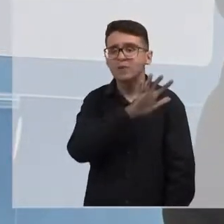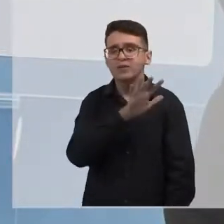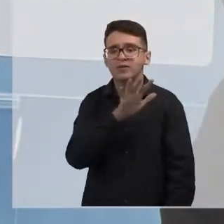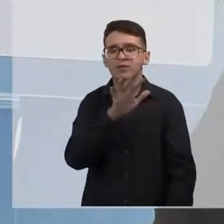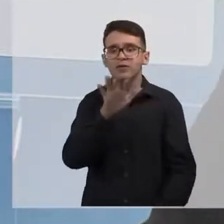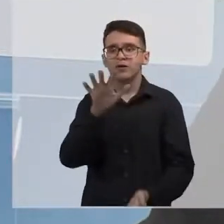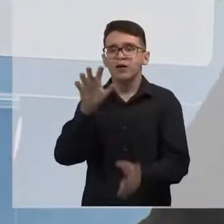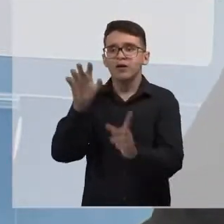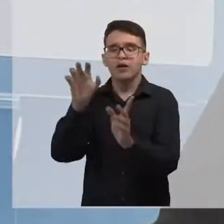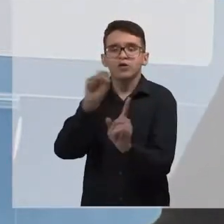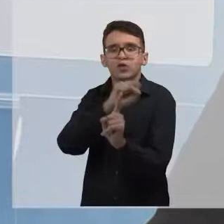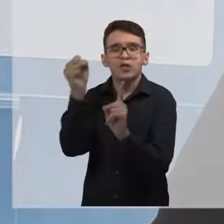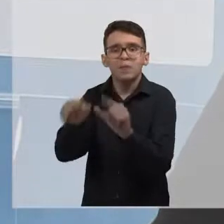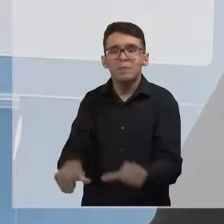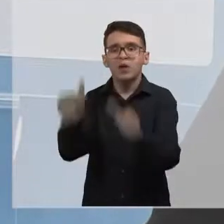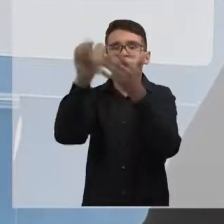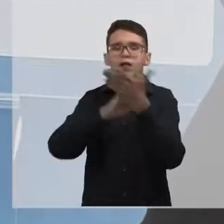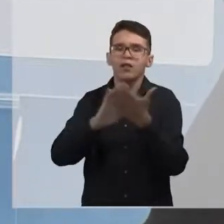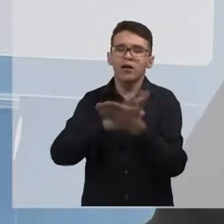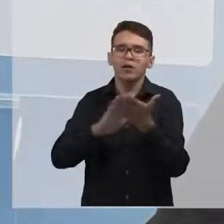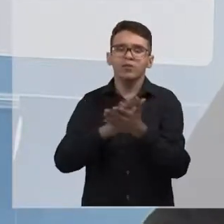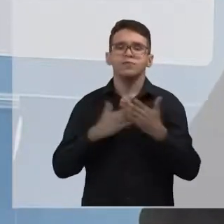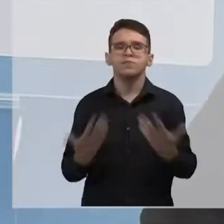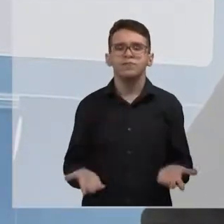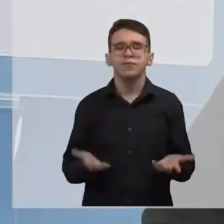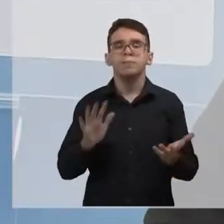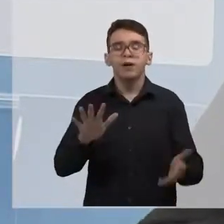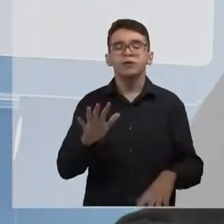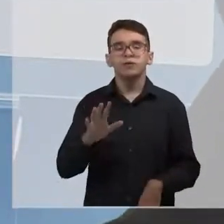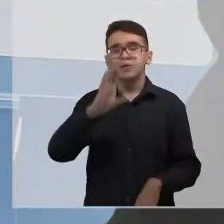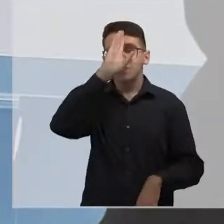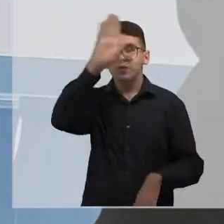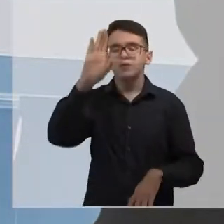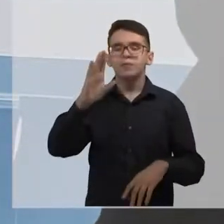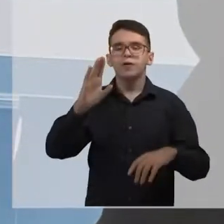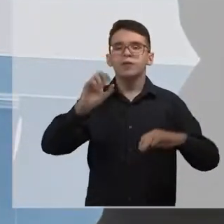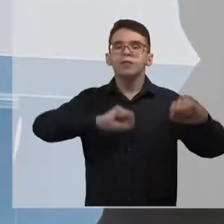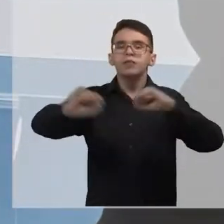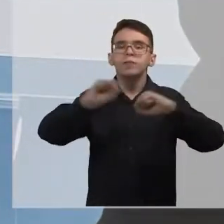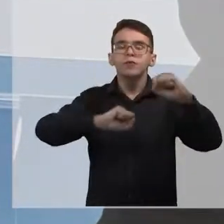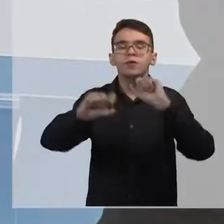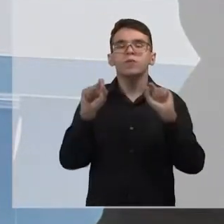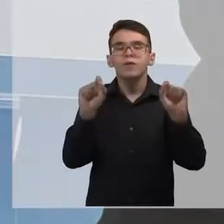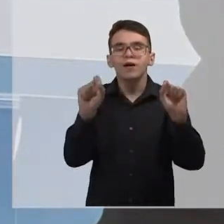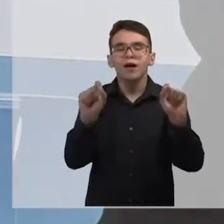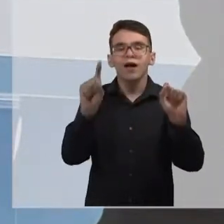e a plataforma é a discussão se o Lula é um político preso ou é um preso político.